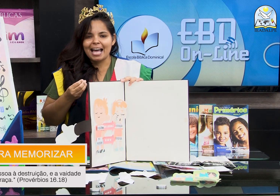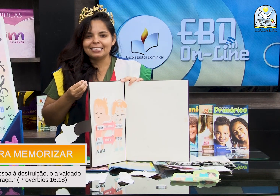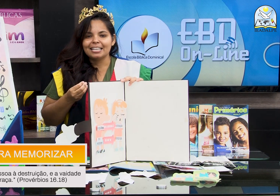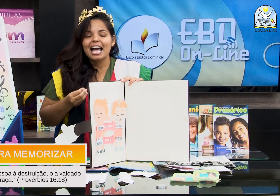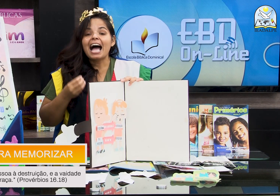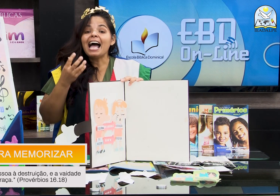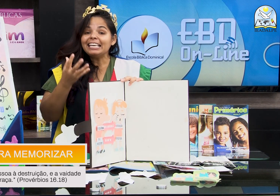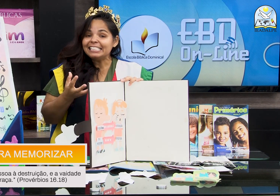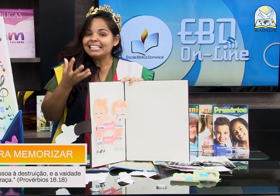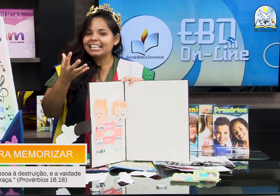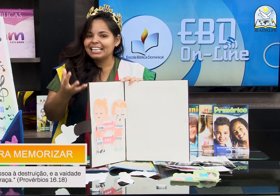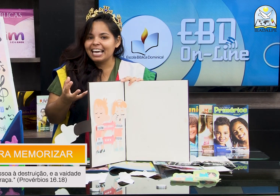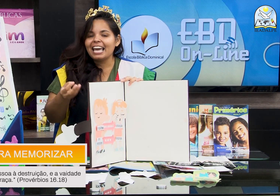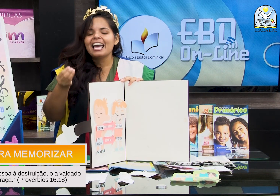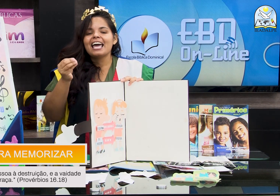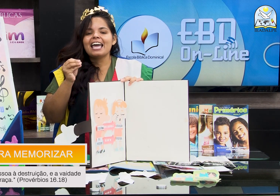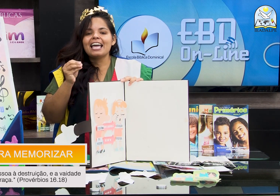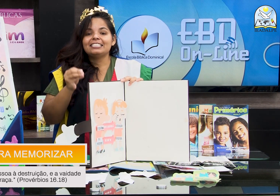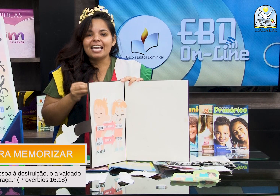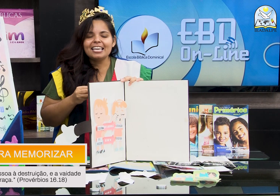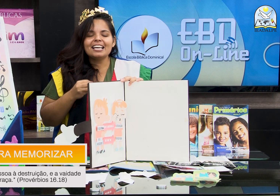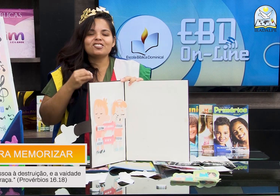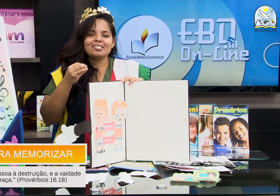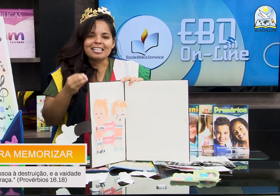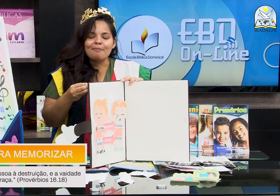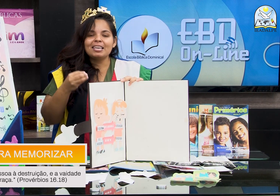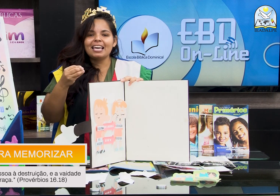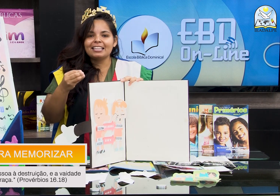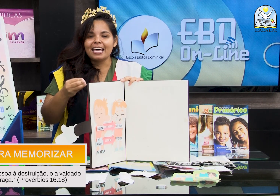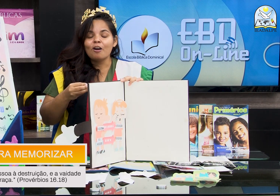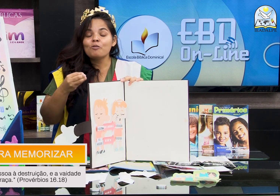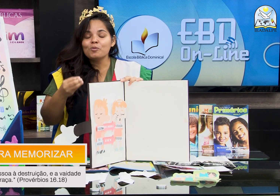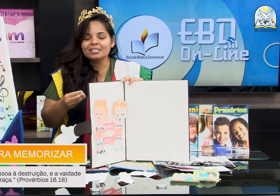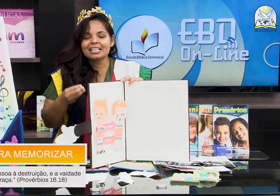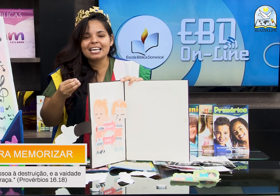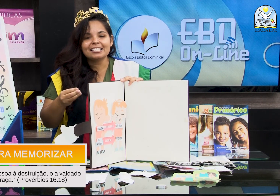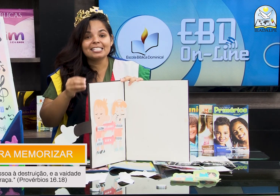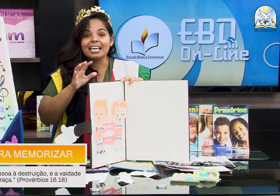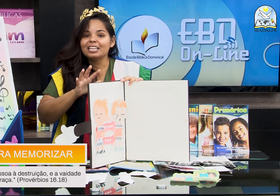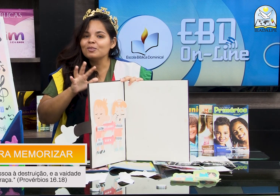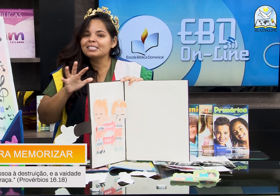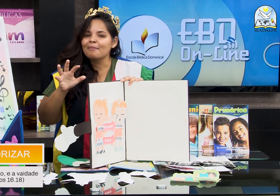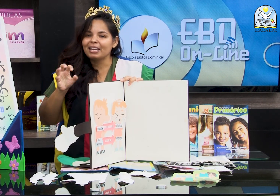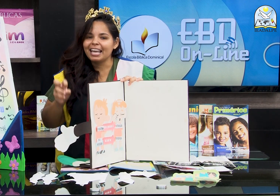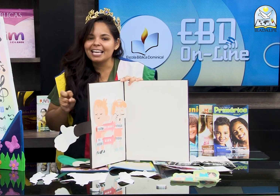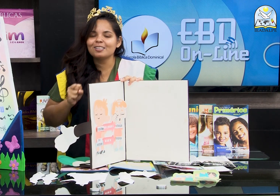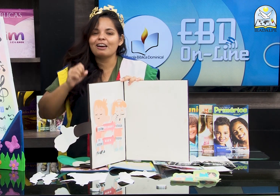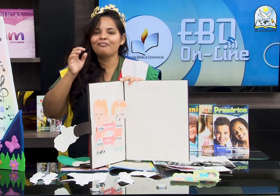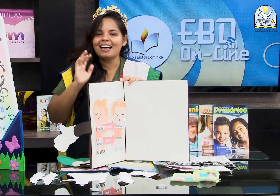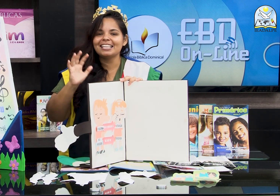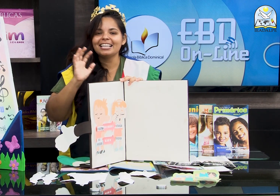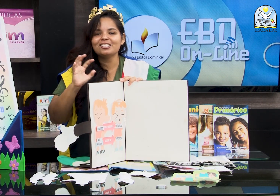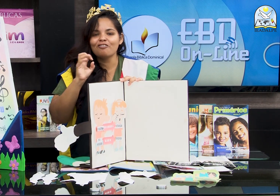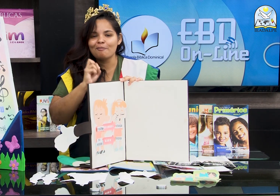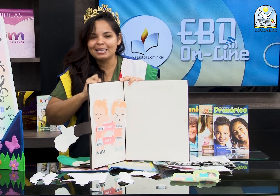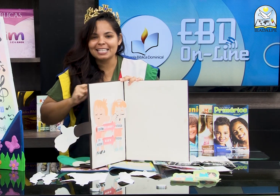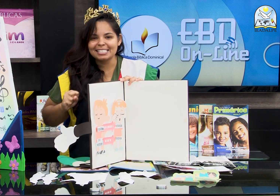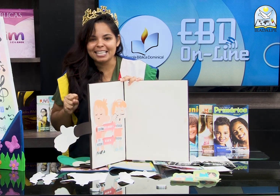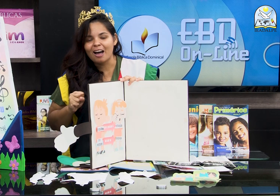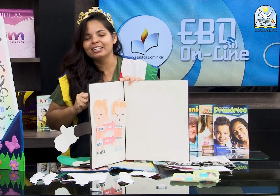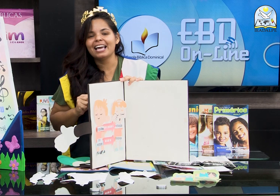Bíblia Sagrada. Ainda que tenha, a gente sabe que tem algumas crianças que ainda não sabem ler, estão na fase ainda